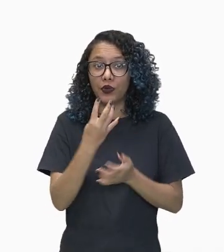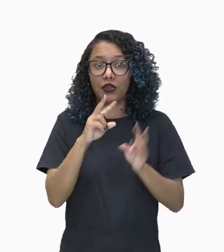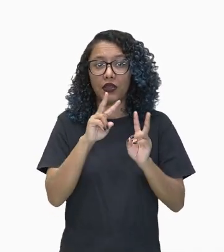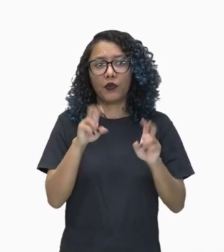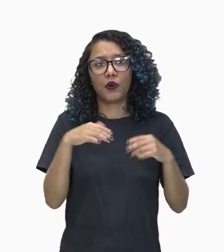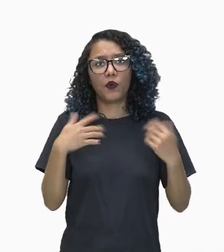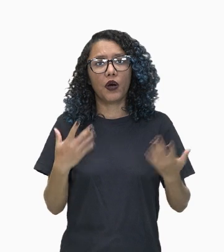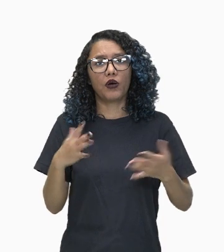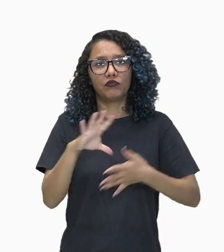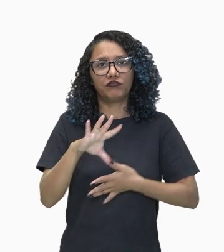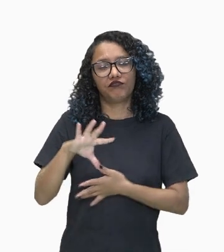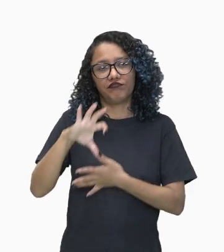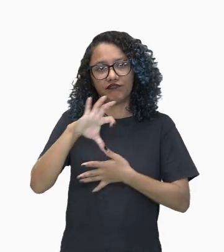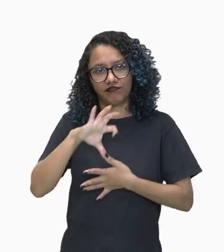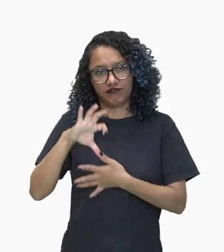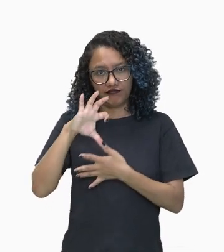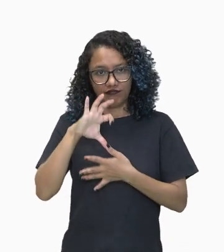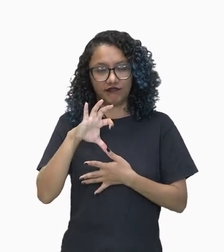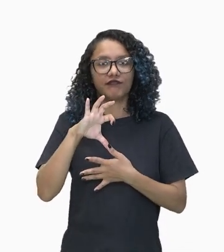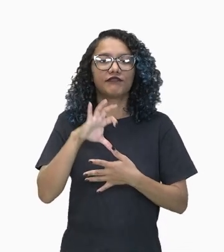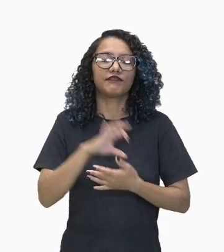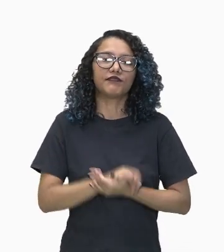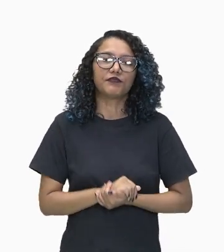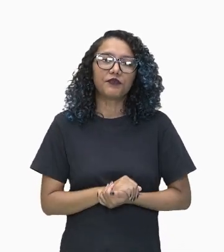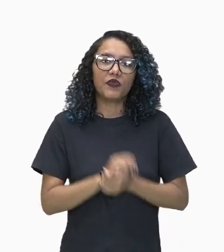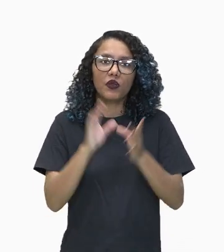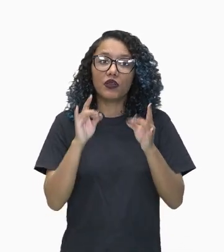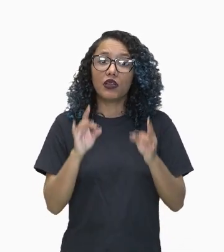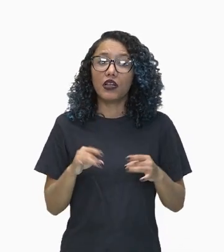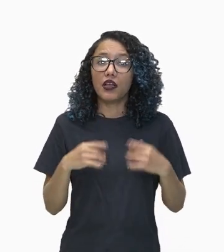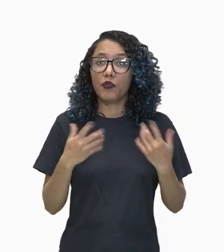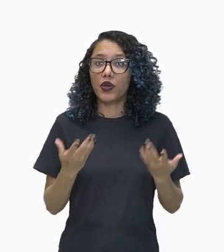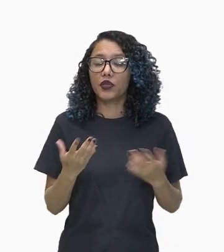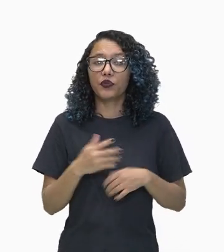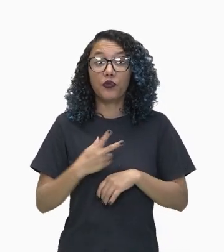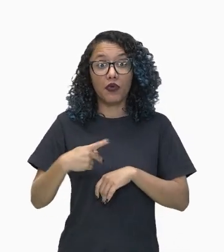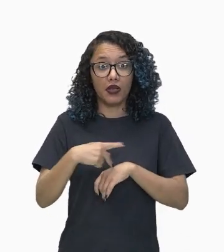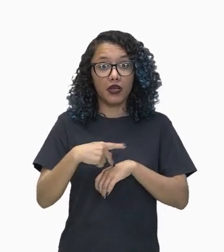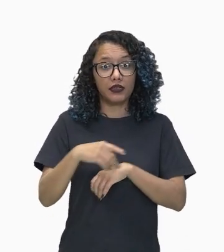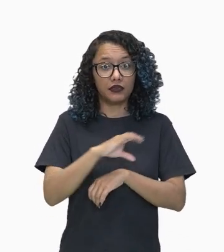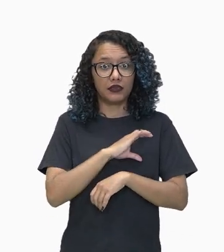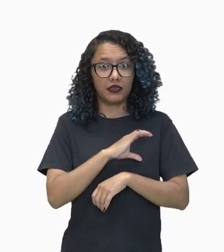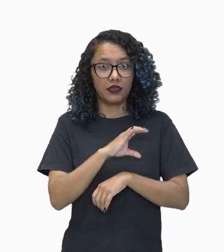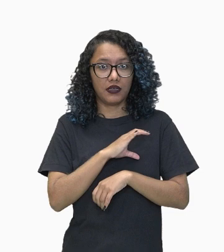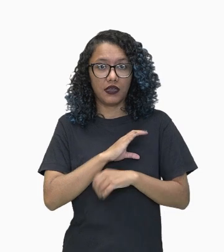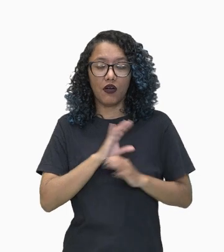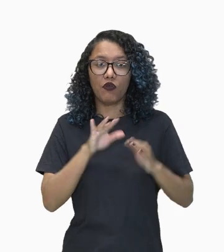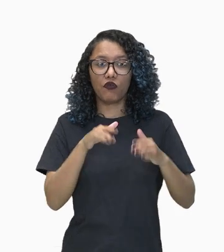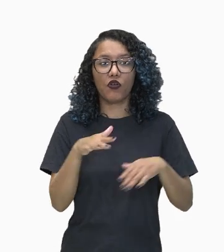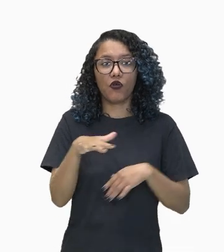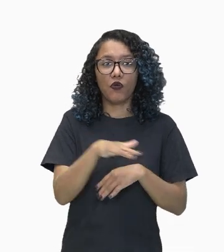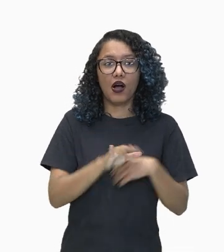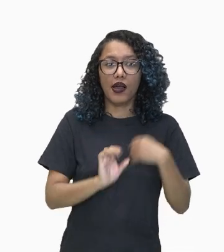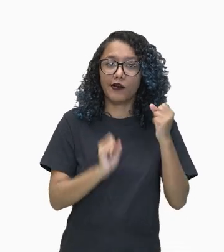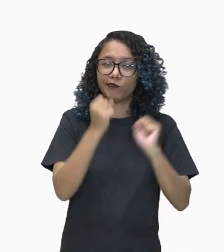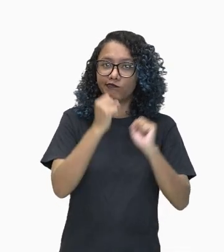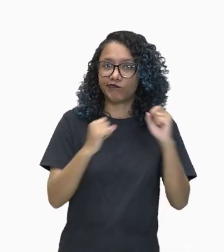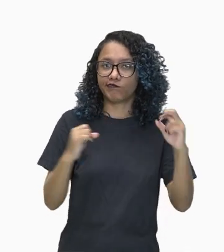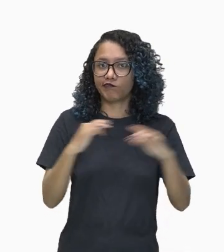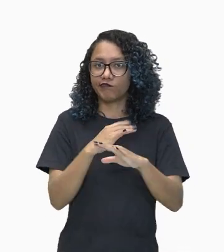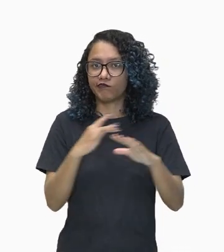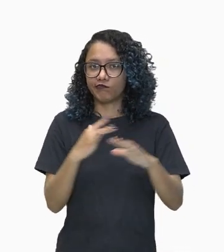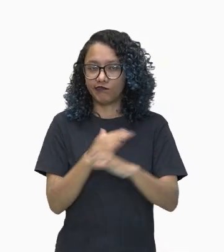de conhecimento, América Anglo-Saxônica, com detalhamento Canadá, espaço